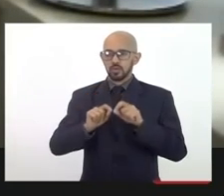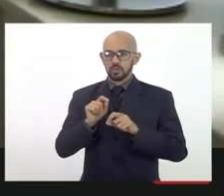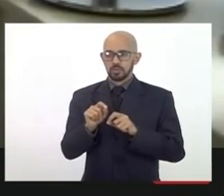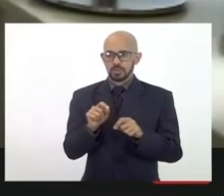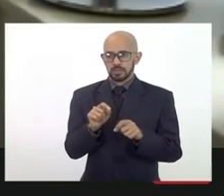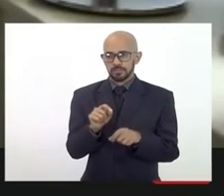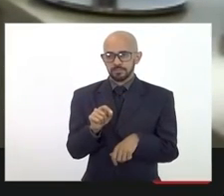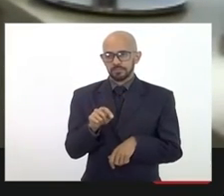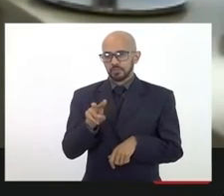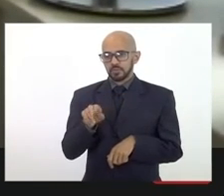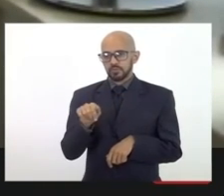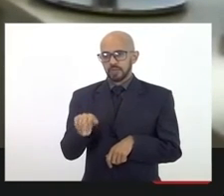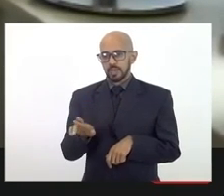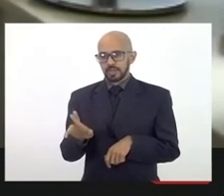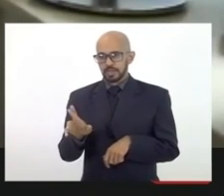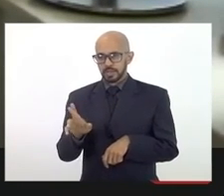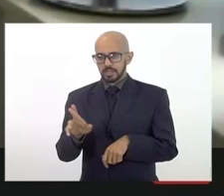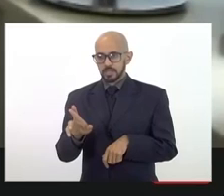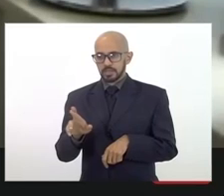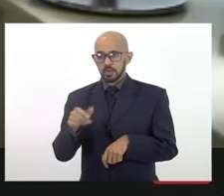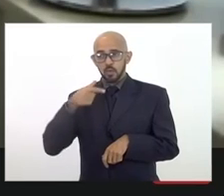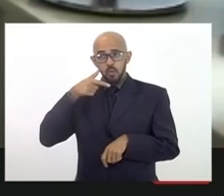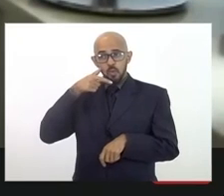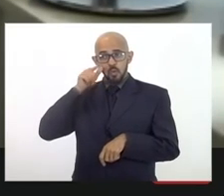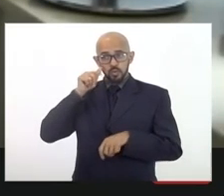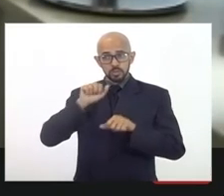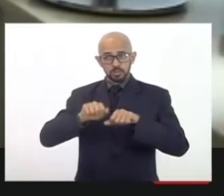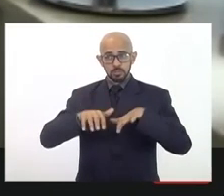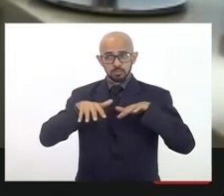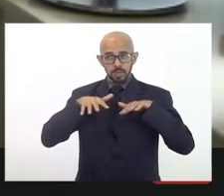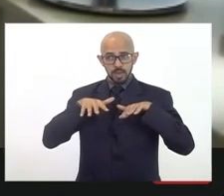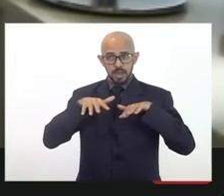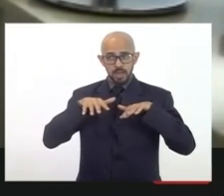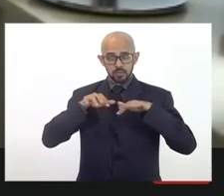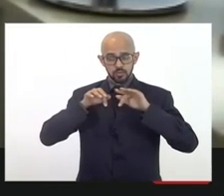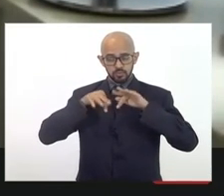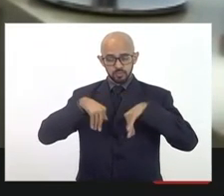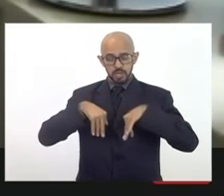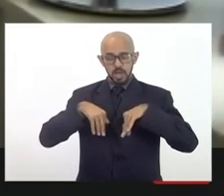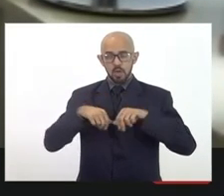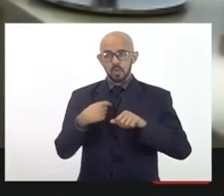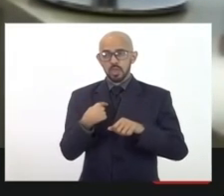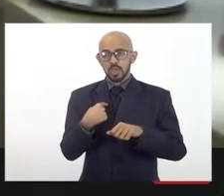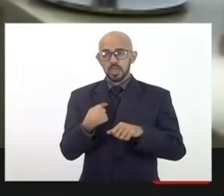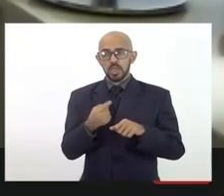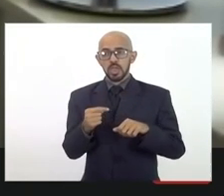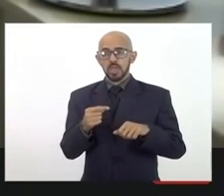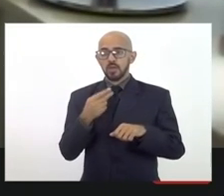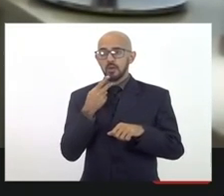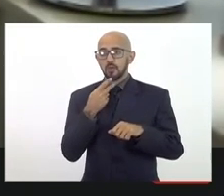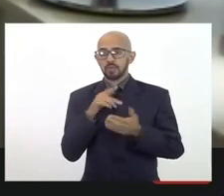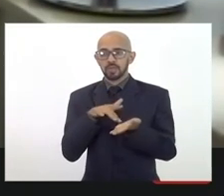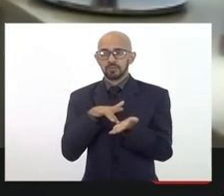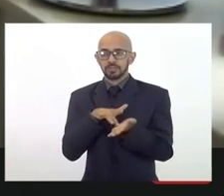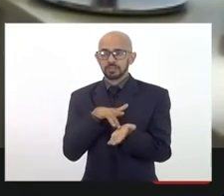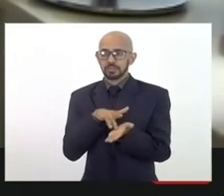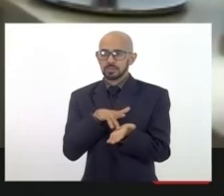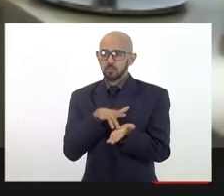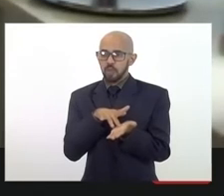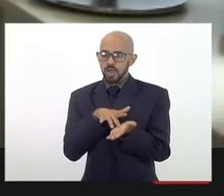Witter, eu ontem, no plenário, com o expediente final, eu fiquei fazendo